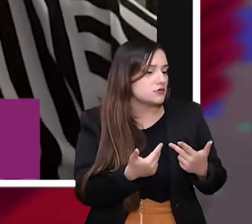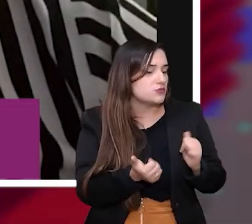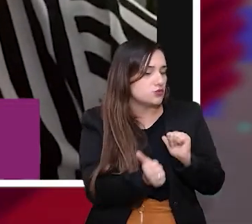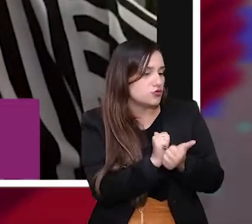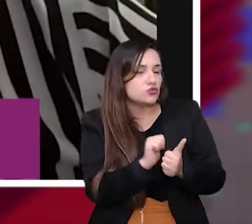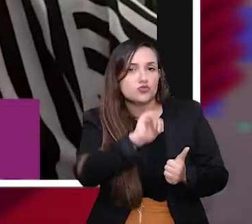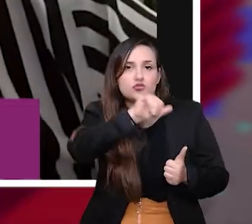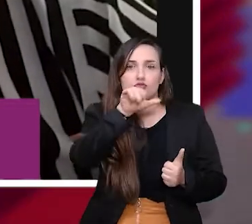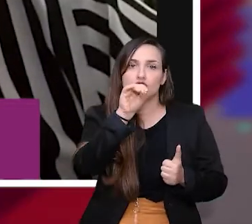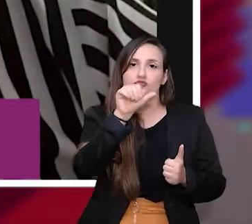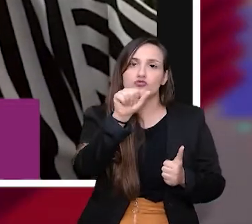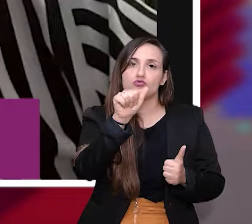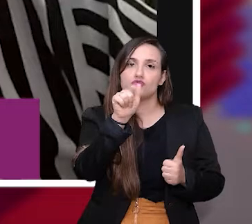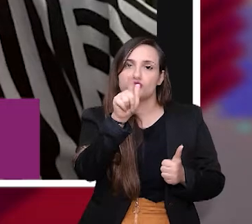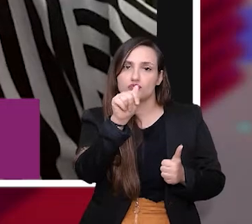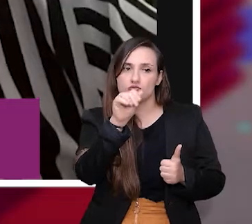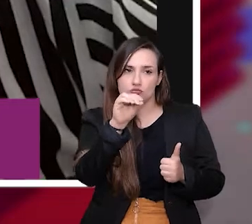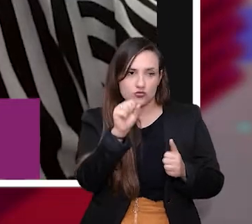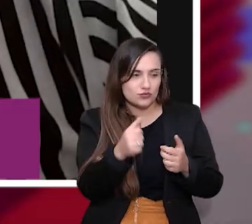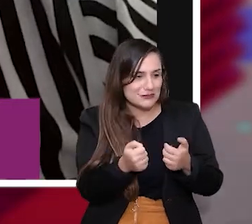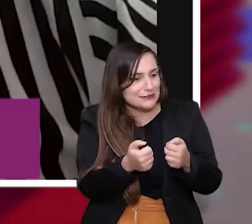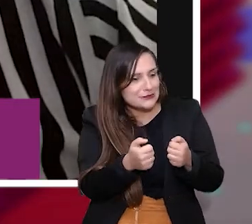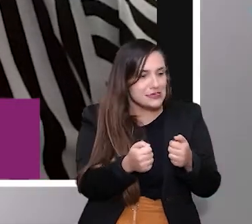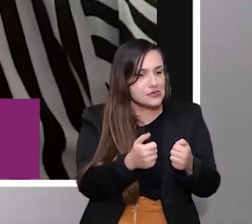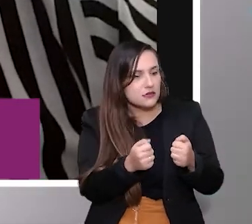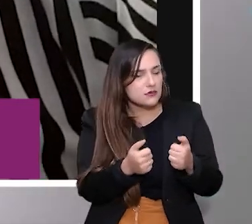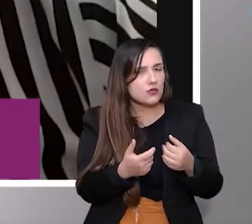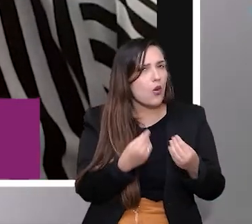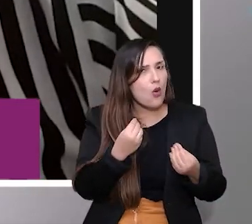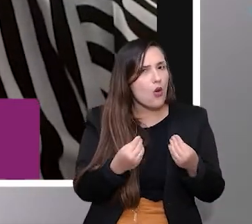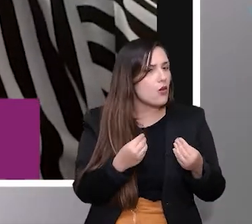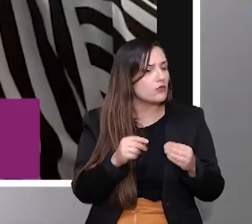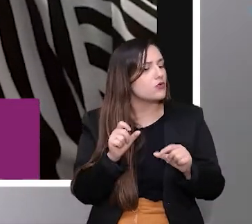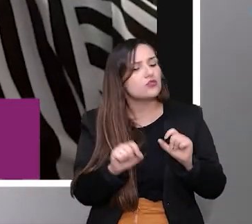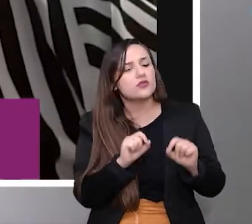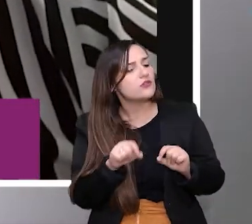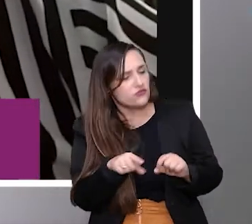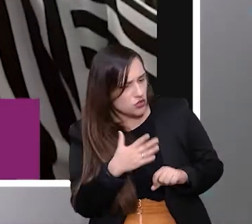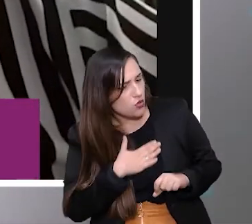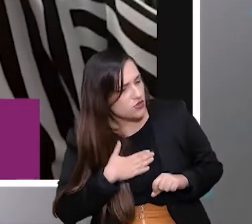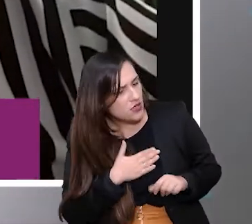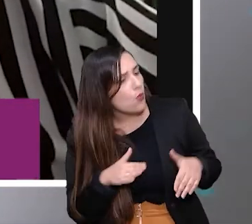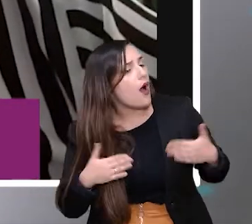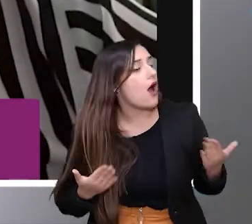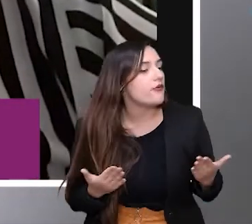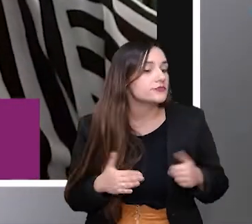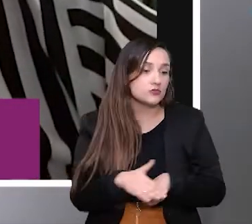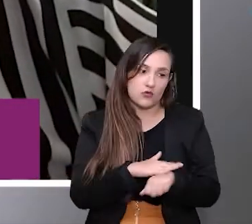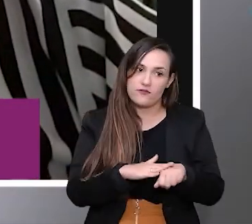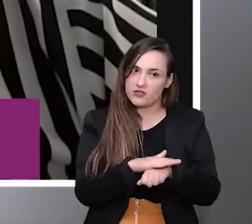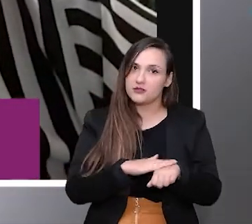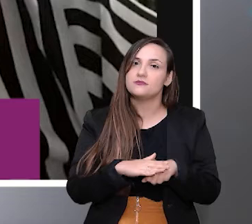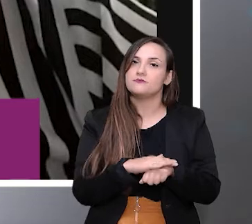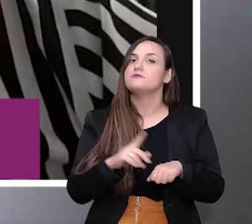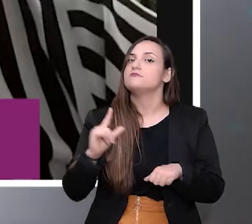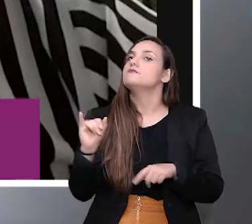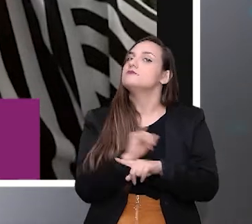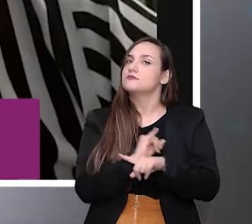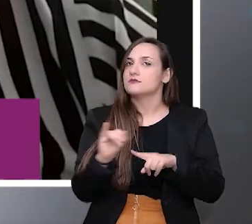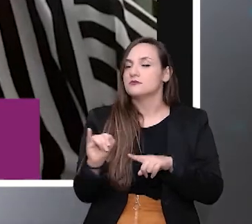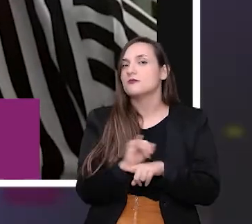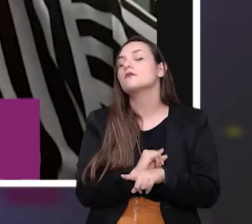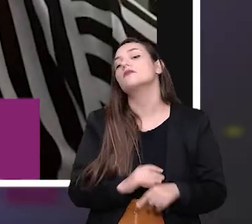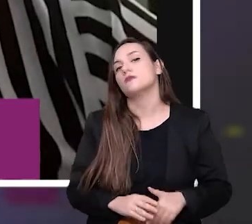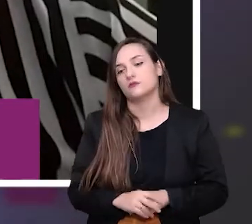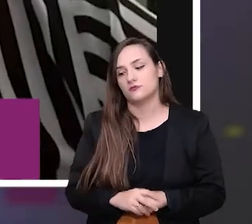está jogando, né? Que é impossível hoje impedir os jogos, mas pelo menos acompanhar, entender, conversar sobre, né?